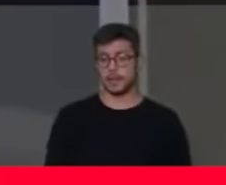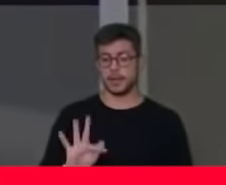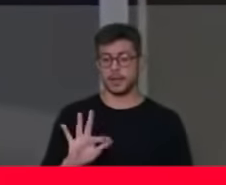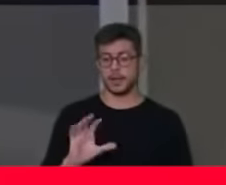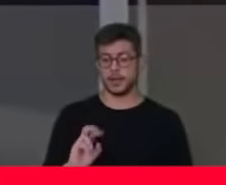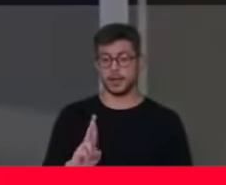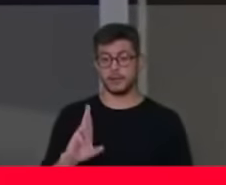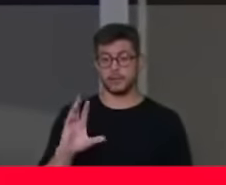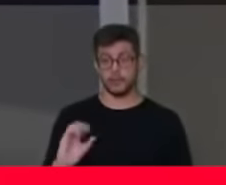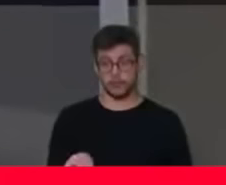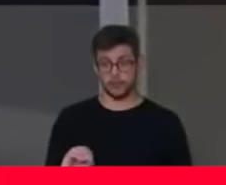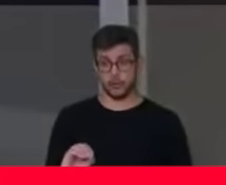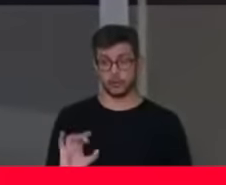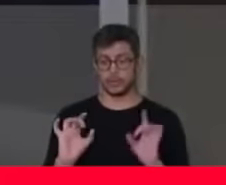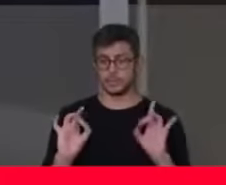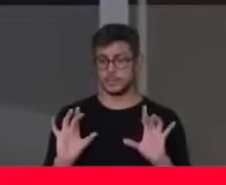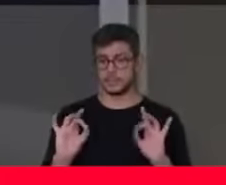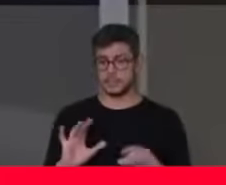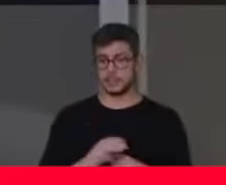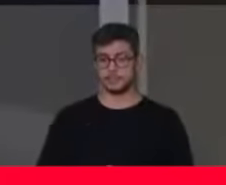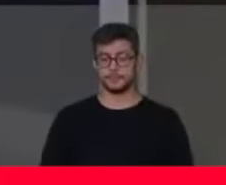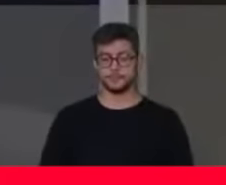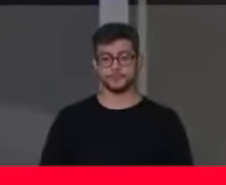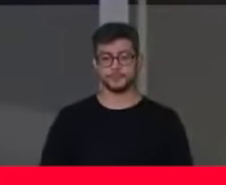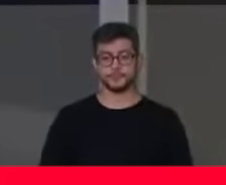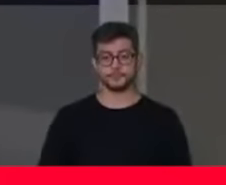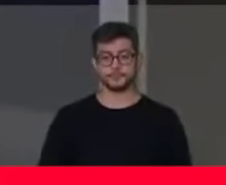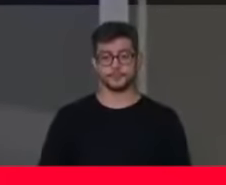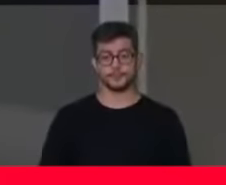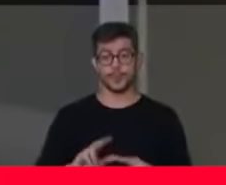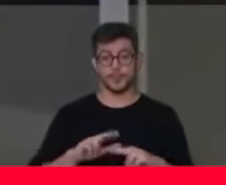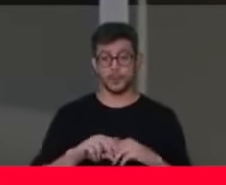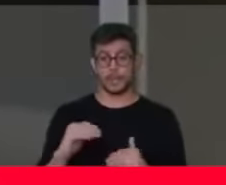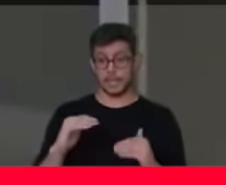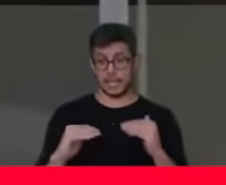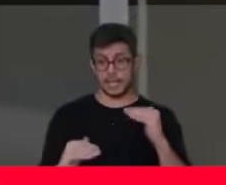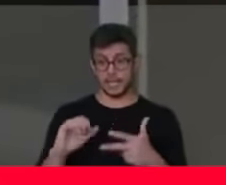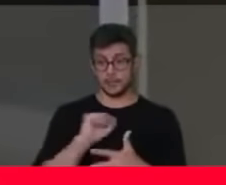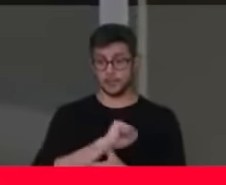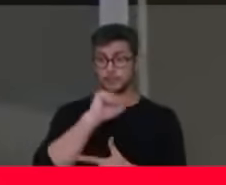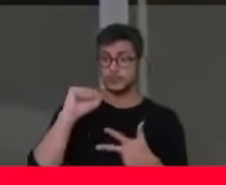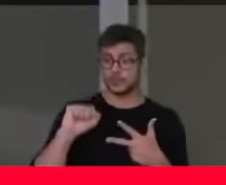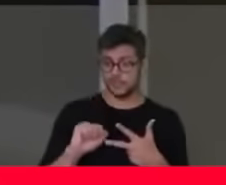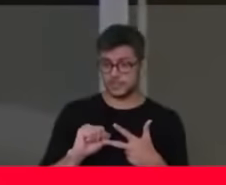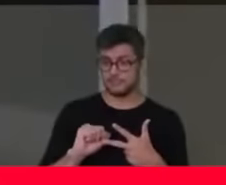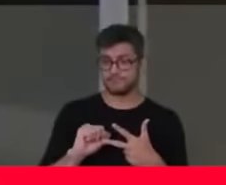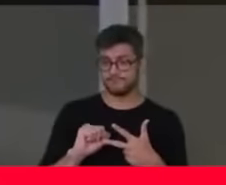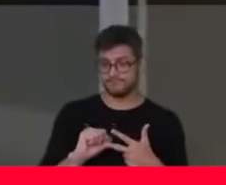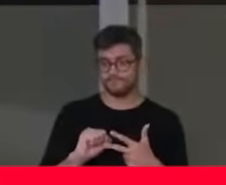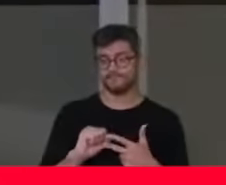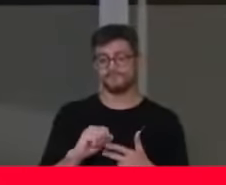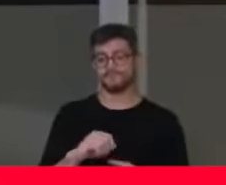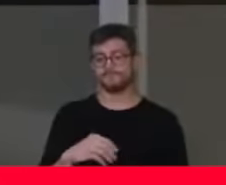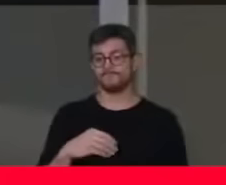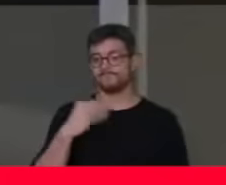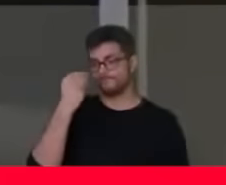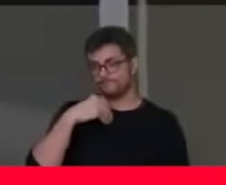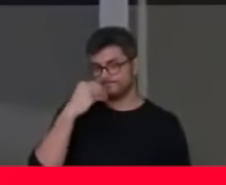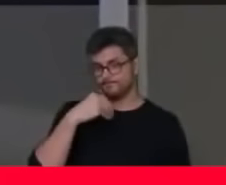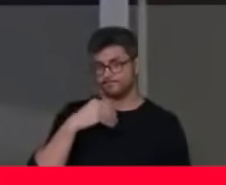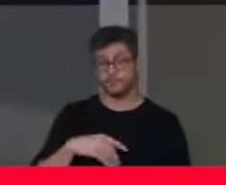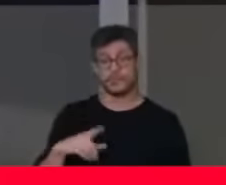o equilíbrio dos poderes está seriamente ameaçado. Nós temos uma PEC engavetada há